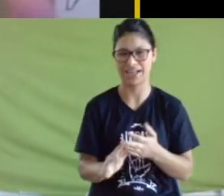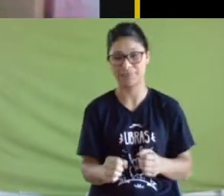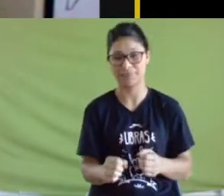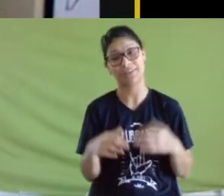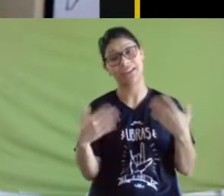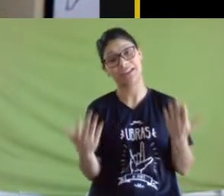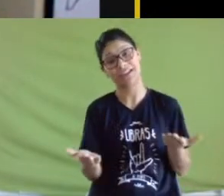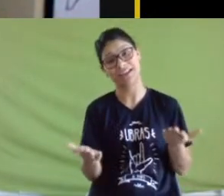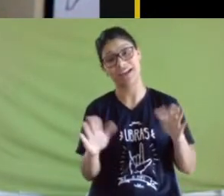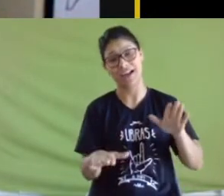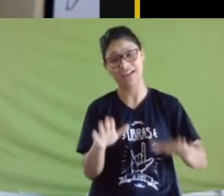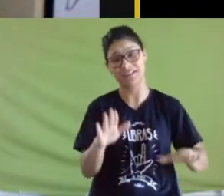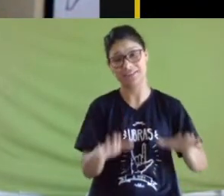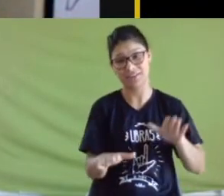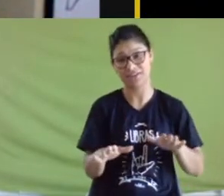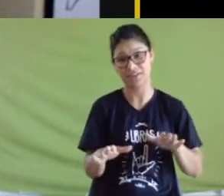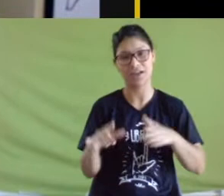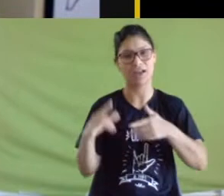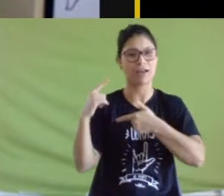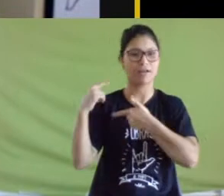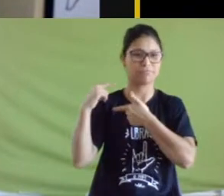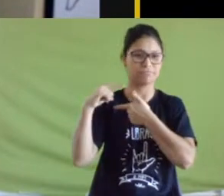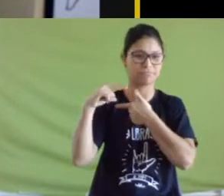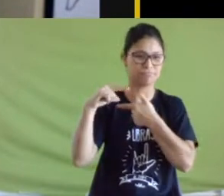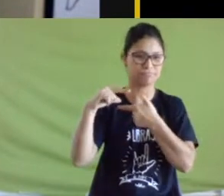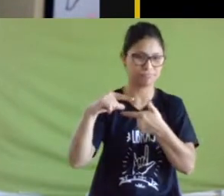chave hiperconservadora,